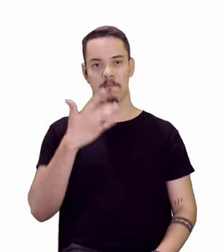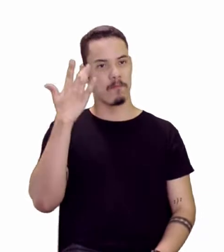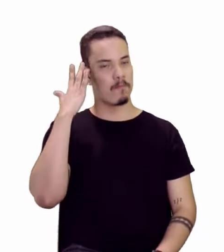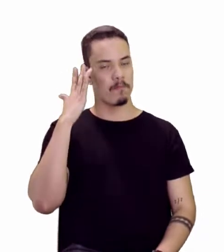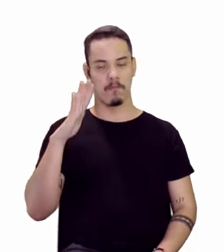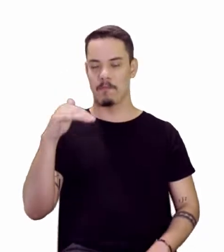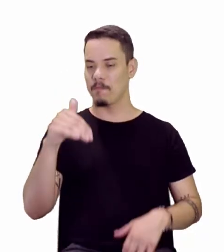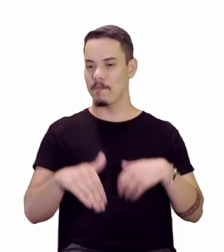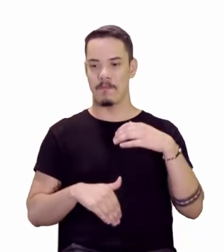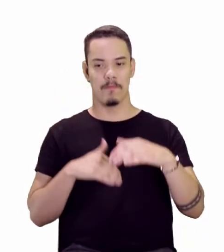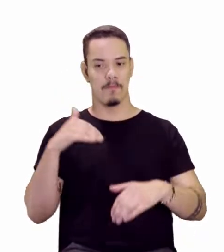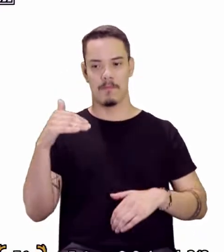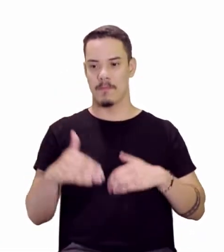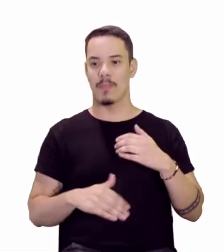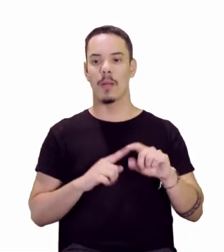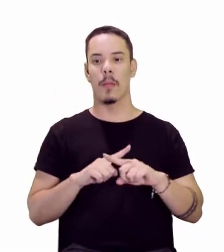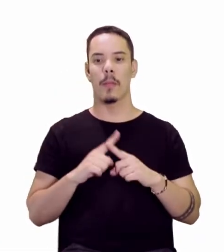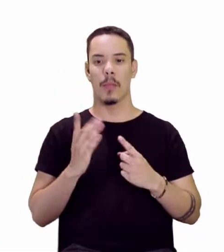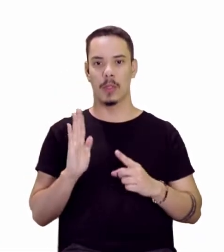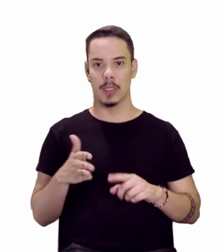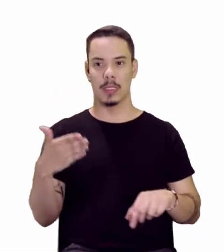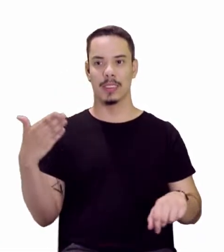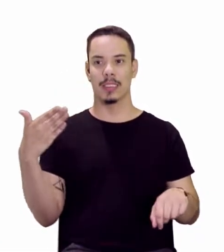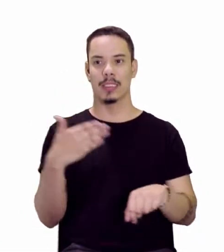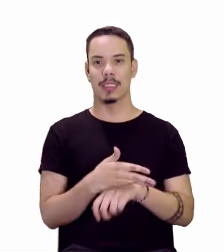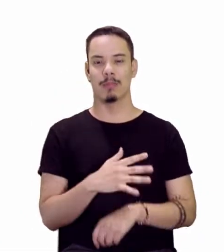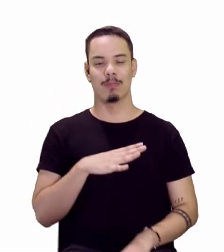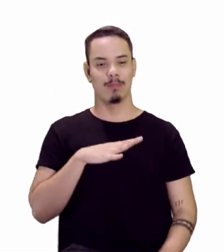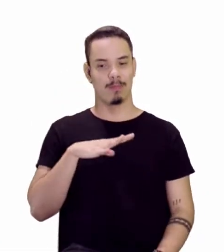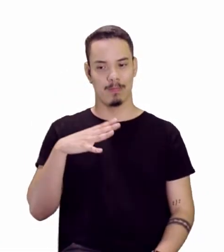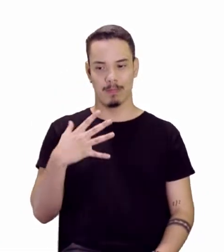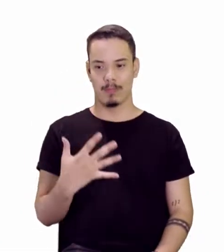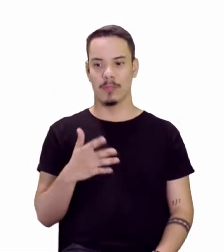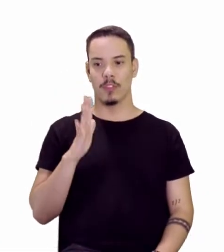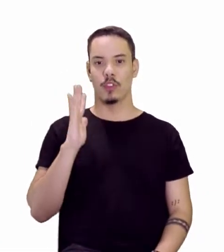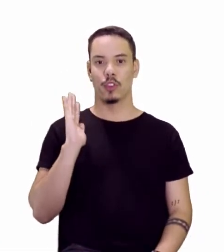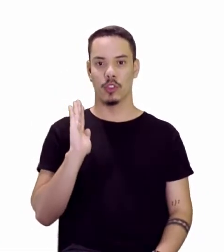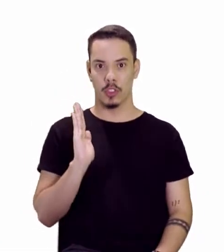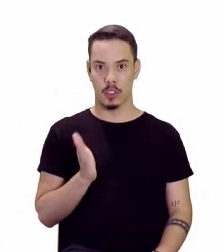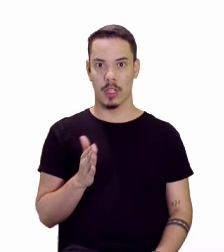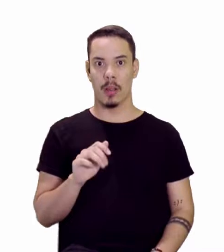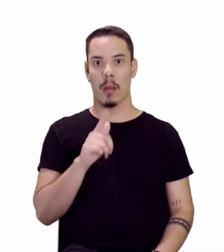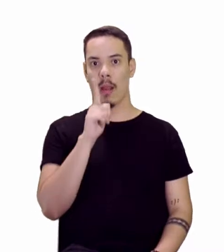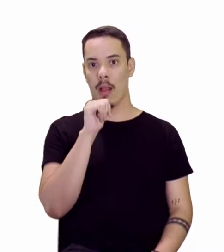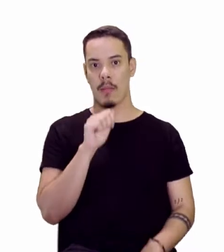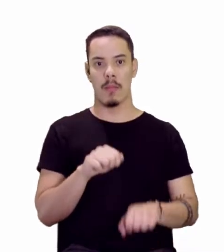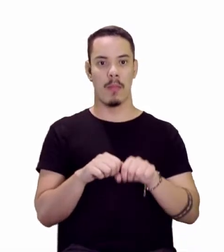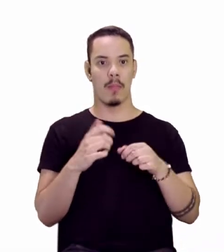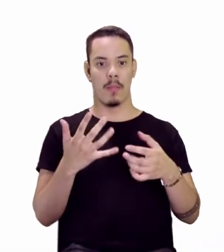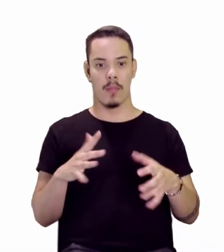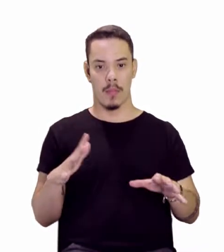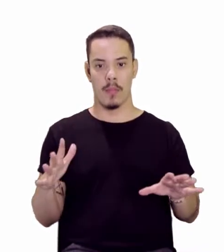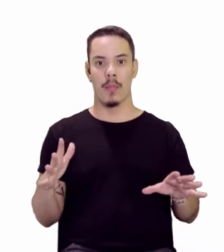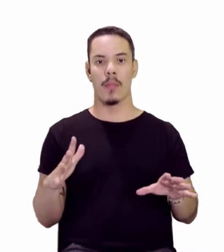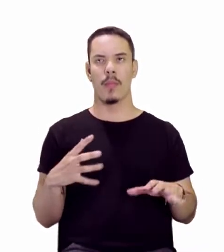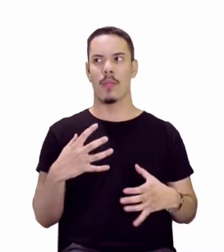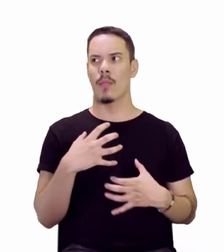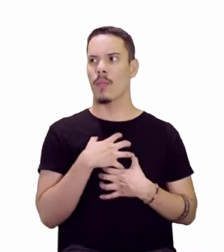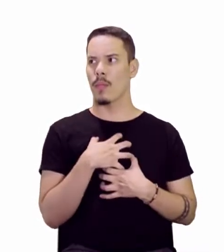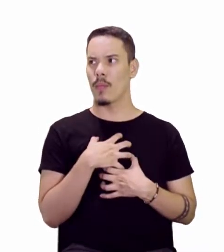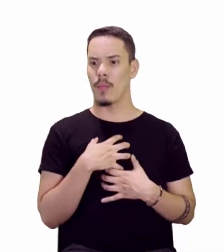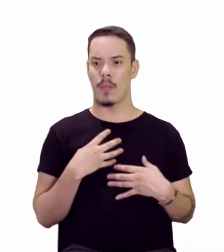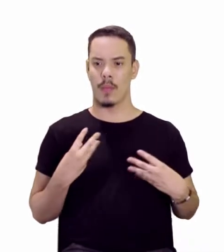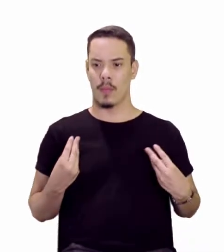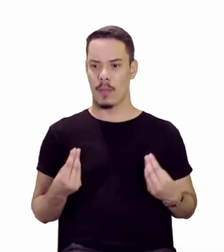nadar, mas já entrei em piscina, também os banhos de cachoeira, né? Até no mar eu já fui, e eu sinto tenho essa sensação. Desde